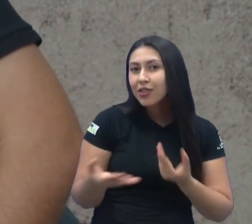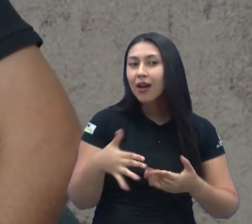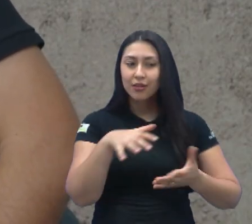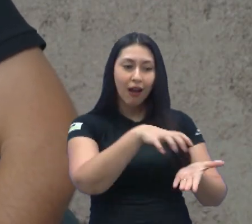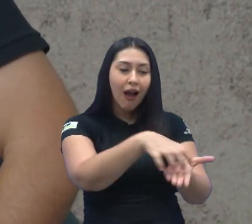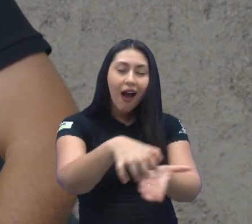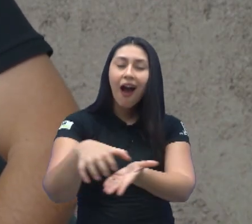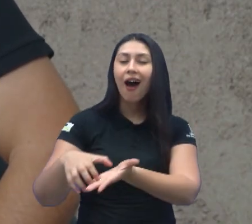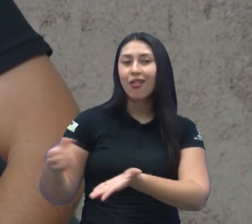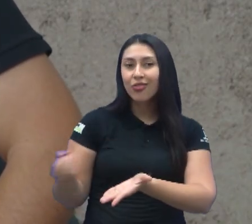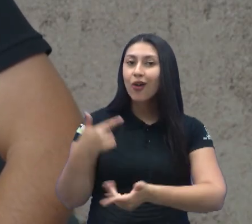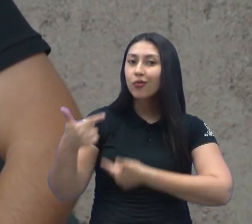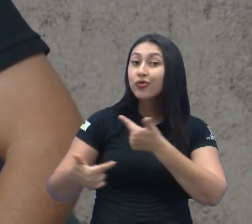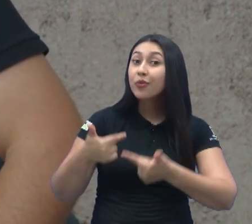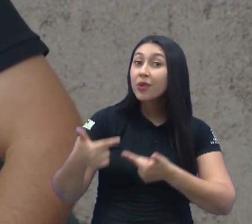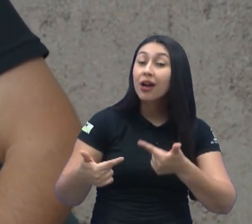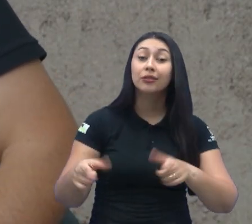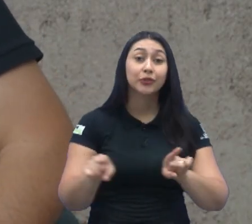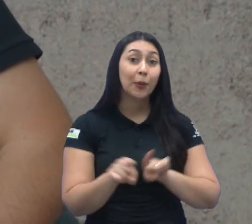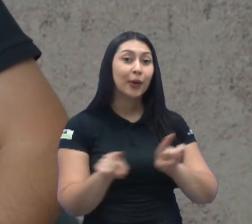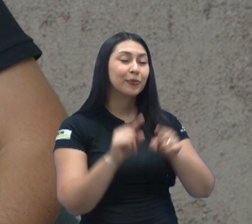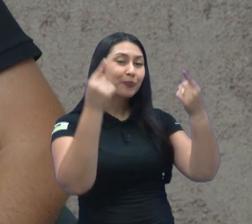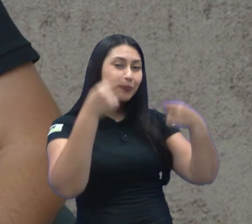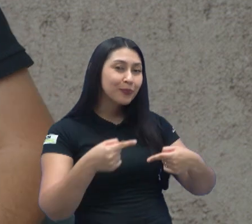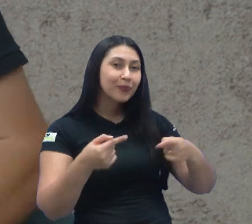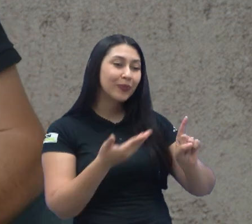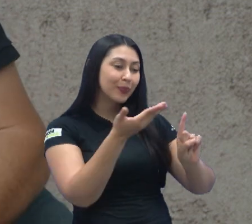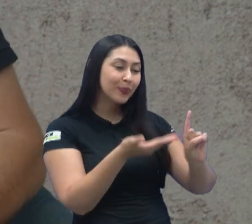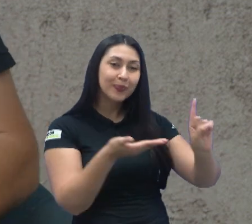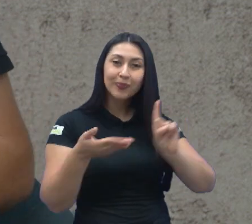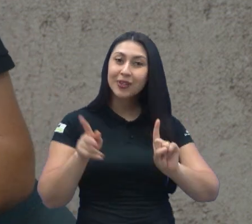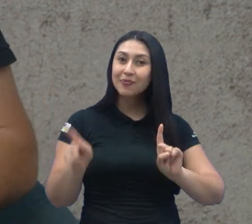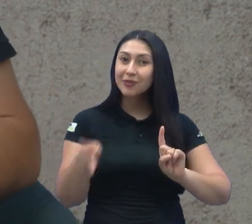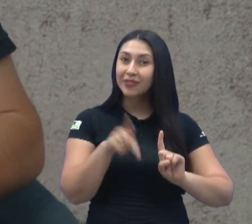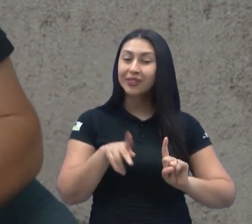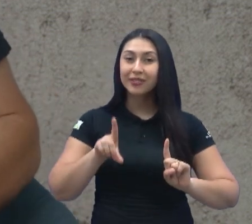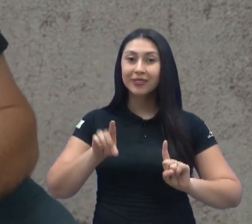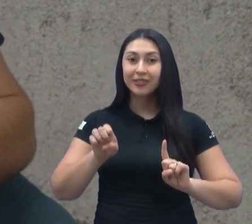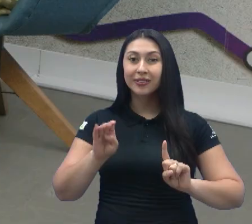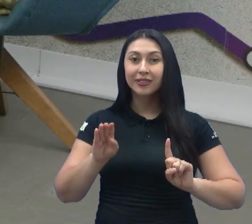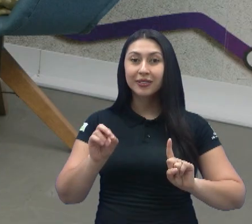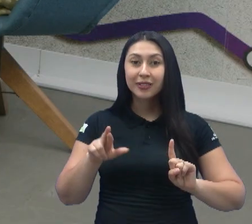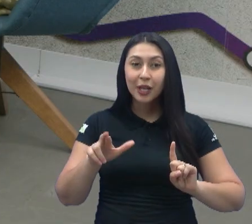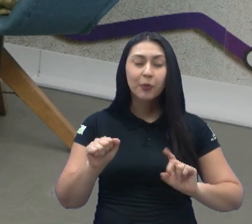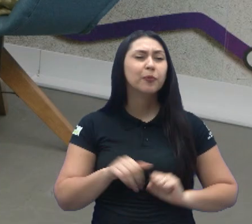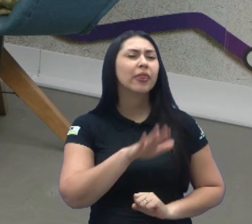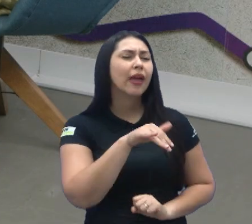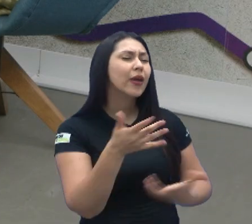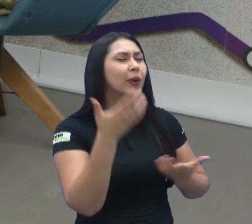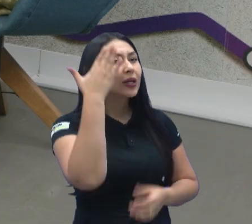atuação e os desafios. A gente volta aqui com a nossa entrevistada, a professora Débora. Professora, quero saber de você,